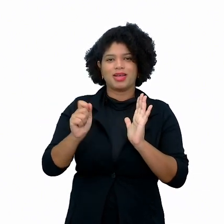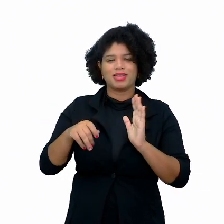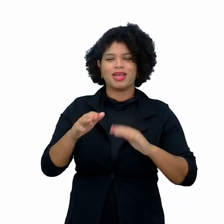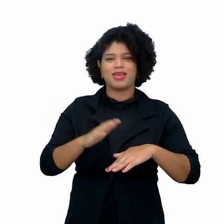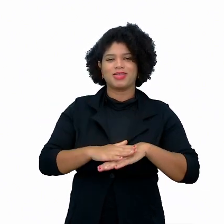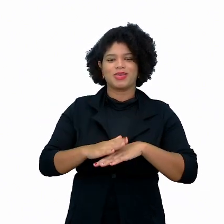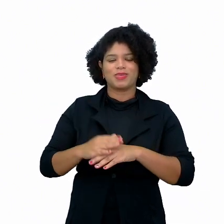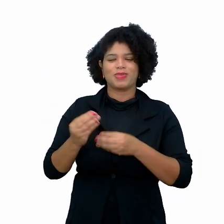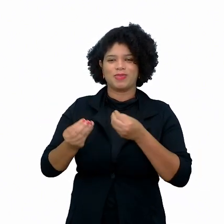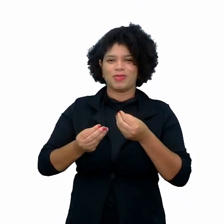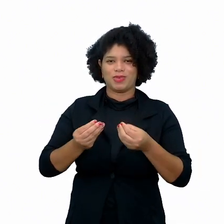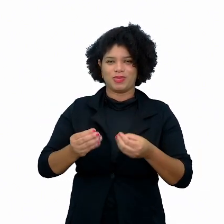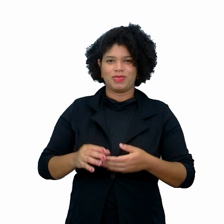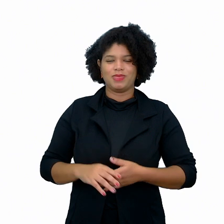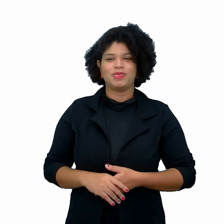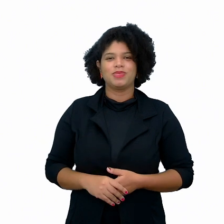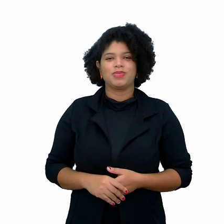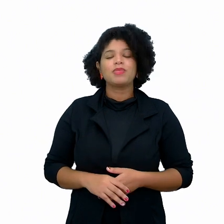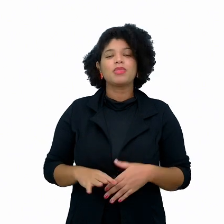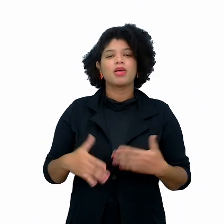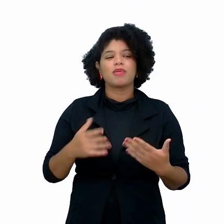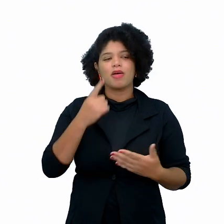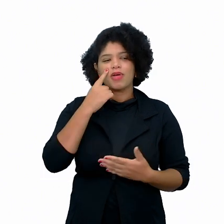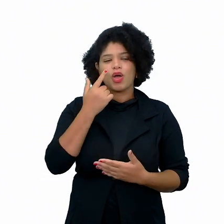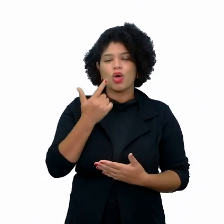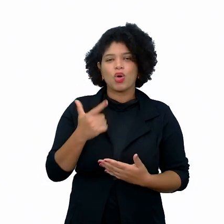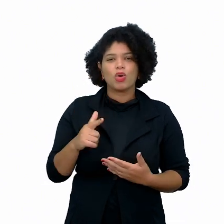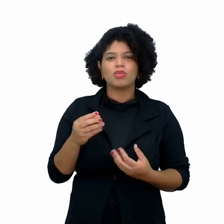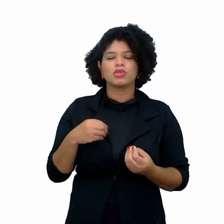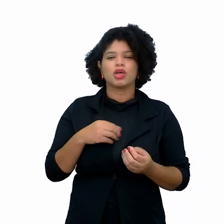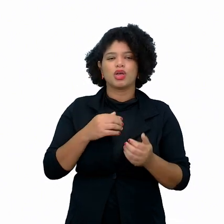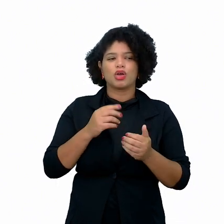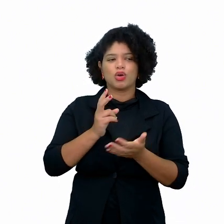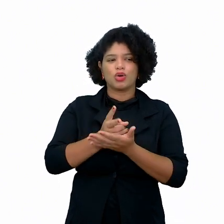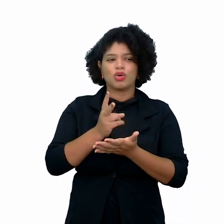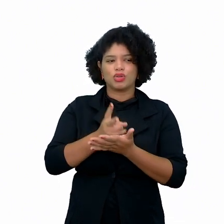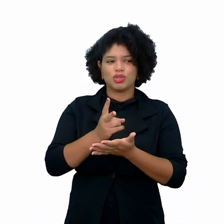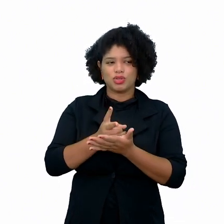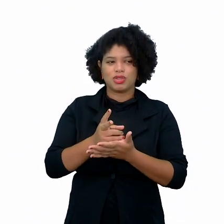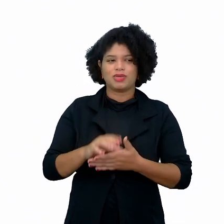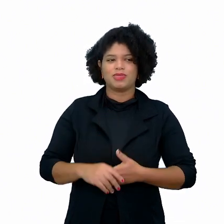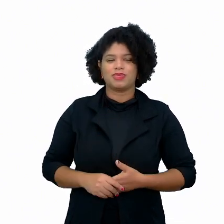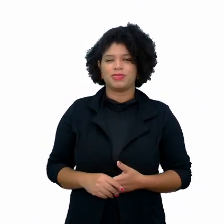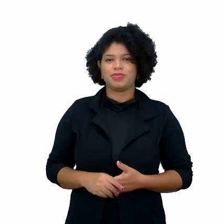né? Vamos lá, dando continuidade aqui.